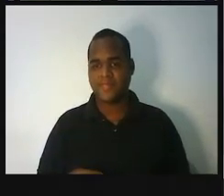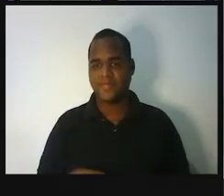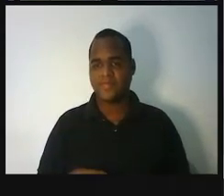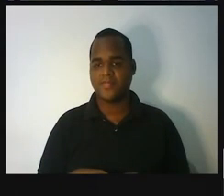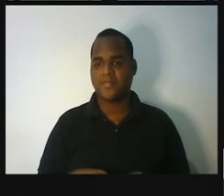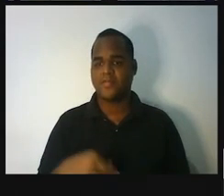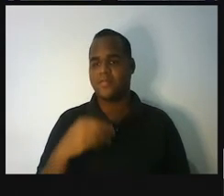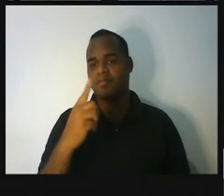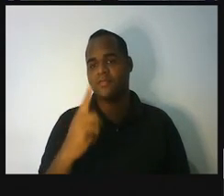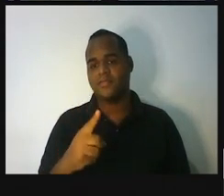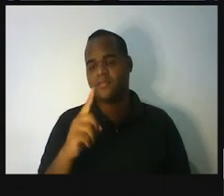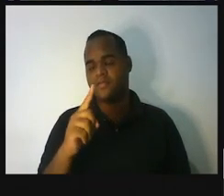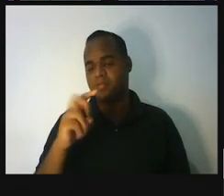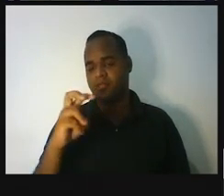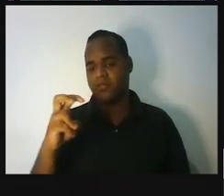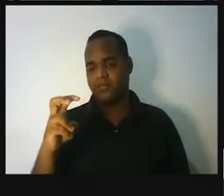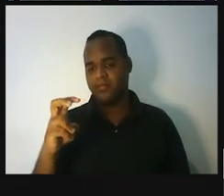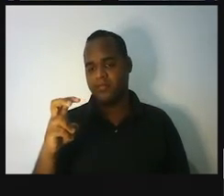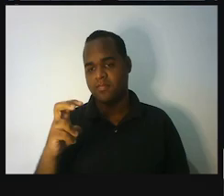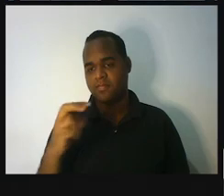1,15,